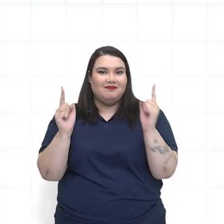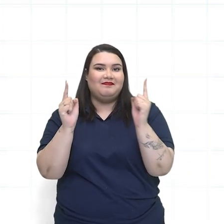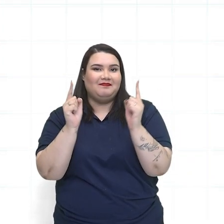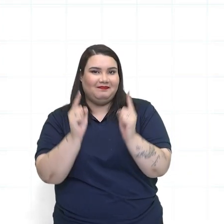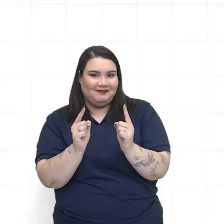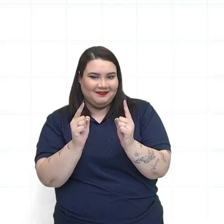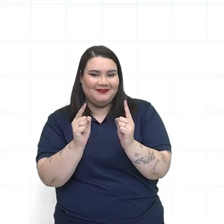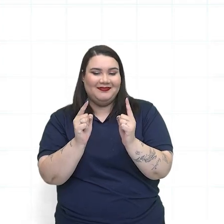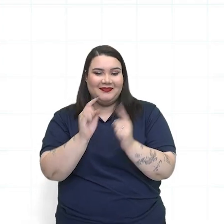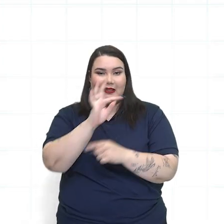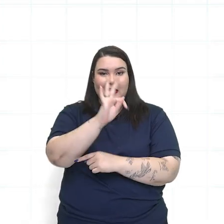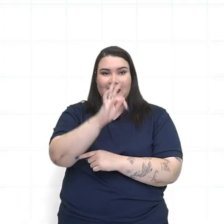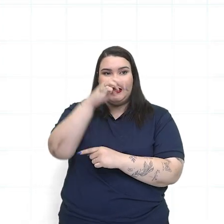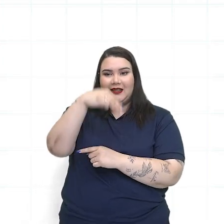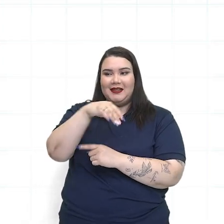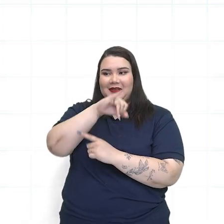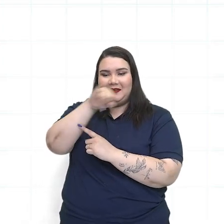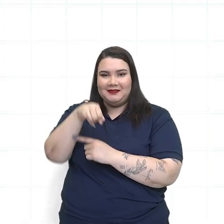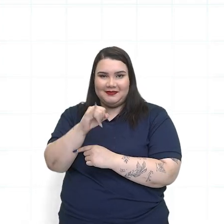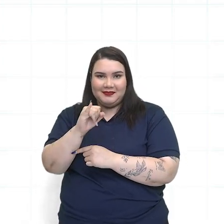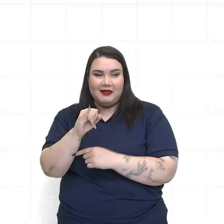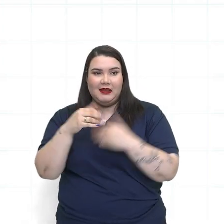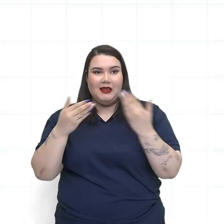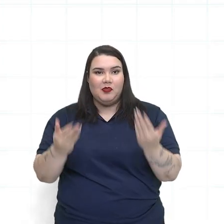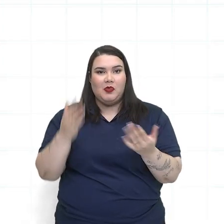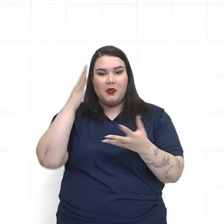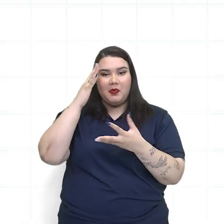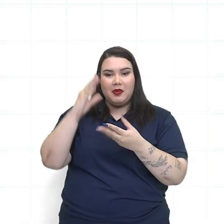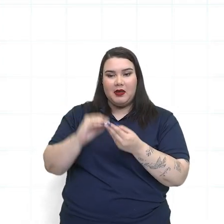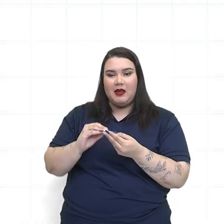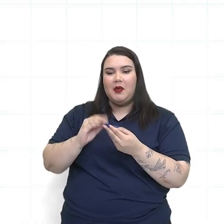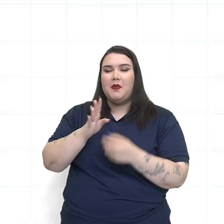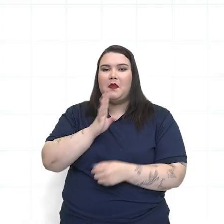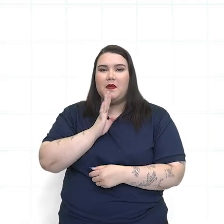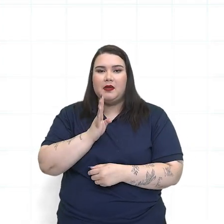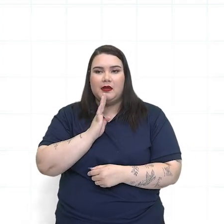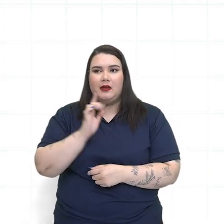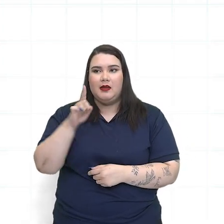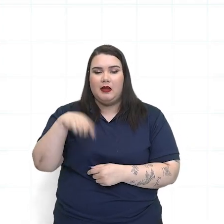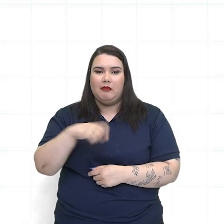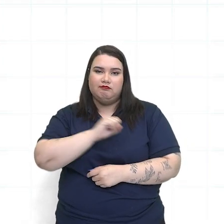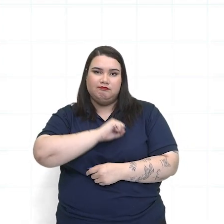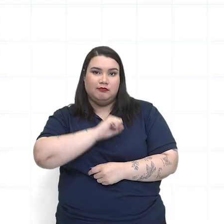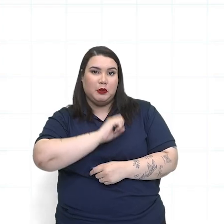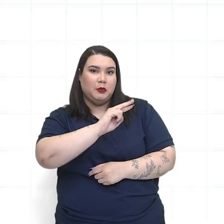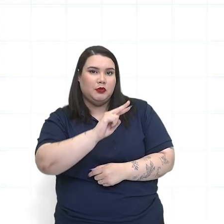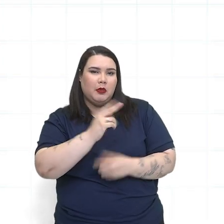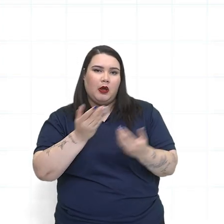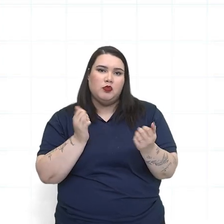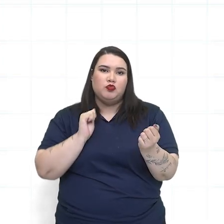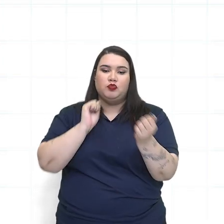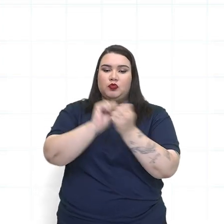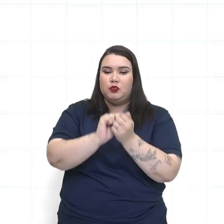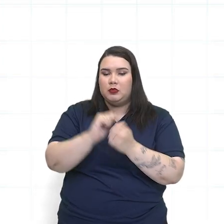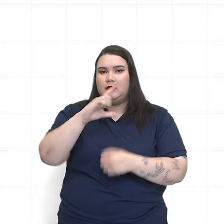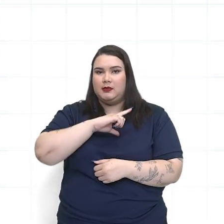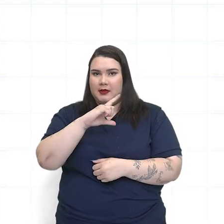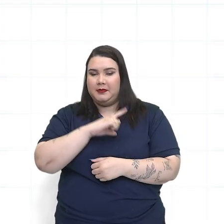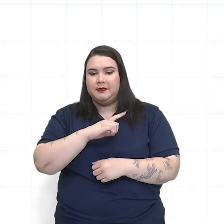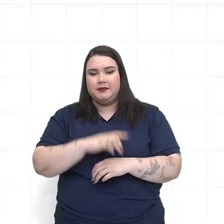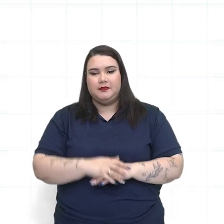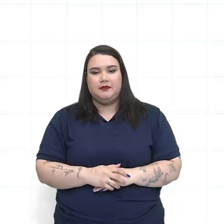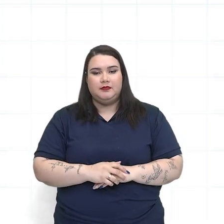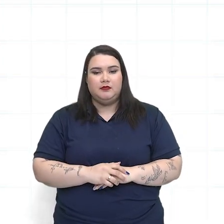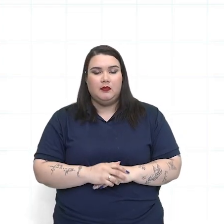né? Então só quem sabe essa abreviação é que vai saber que é estamos juntos, né? Estamos juntos